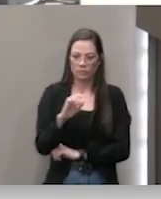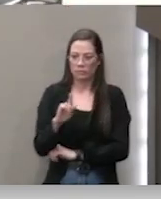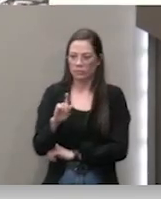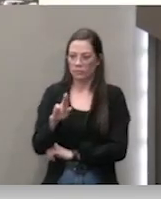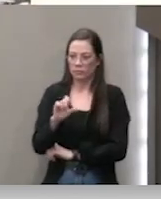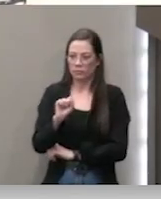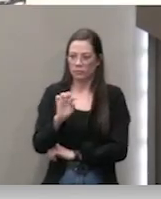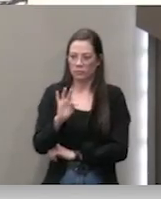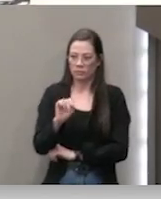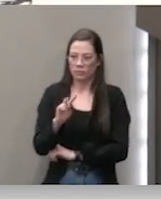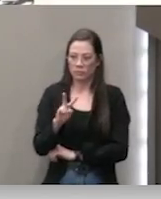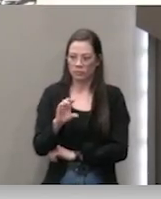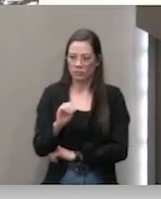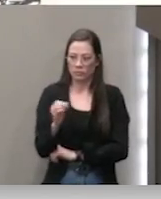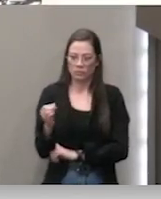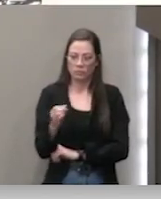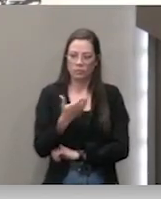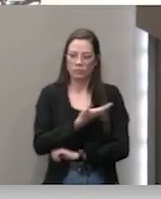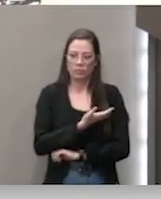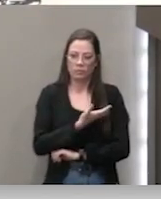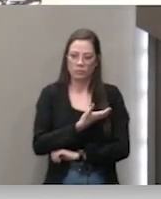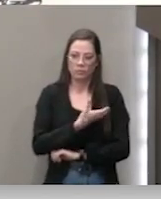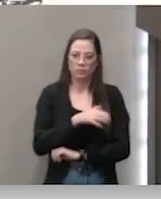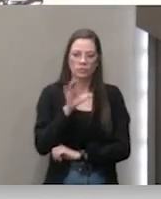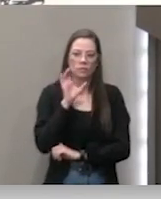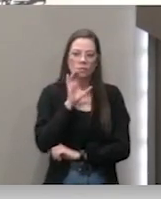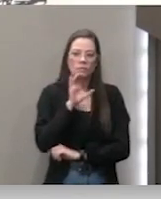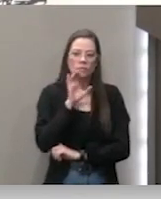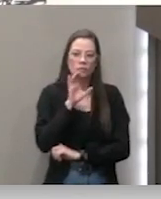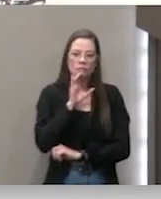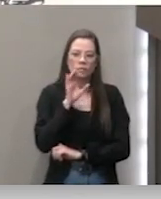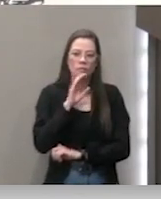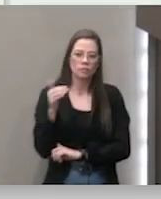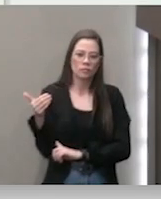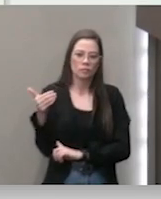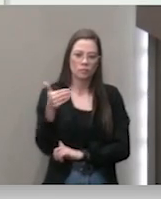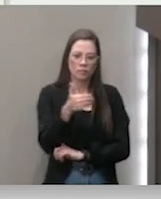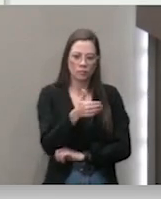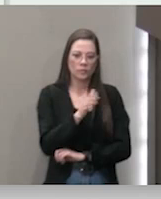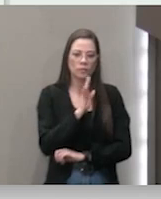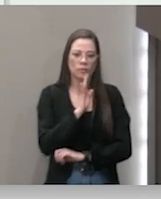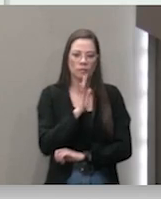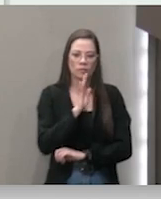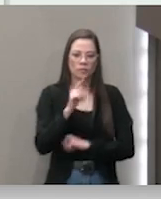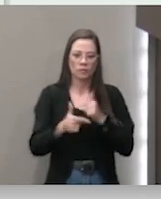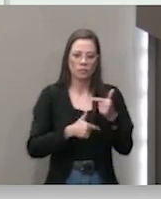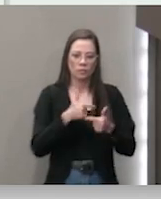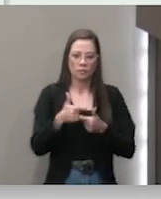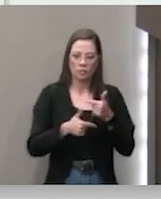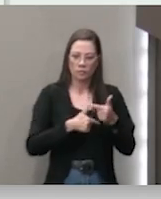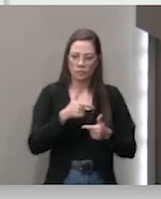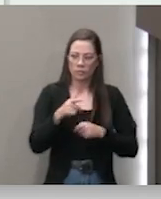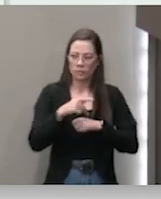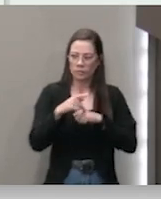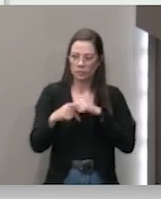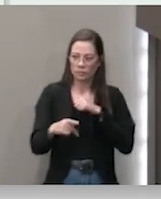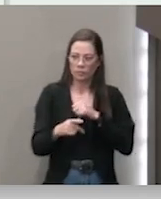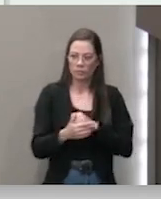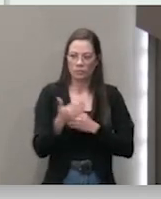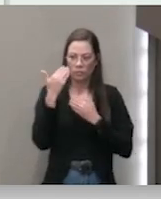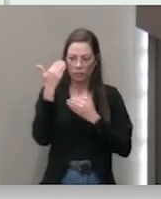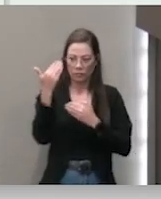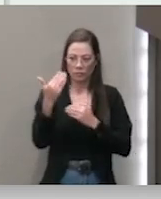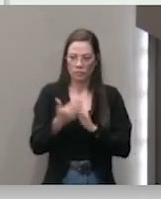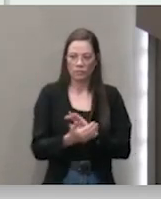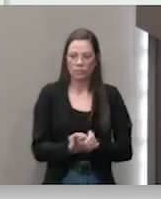que vieram acompanhar nossos trabalhos da Câmara Legislativa de Passo Fundo, presidente. Obrigado,